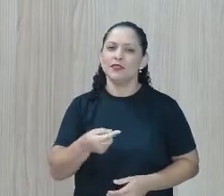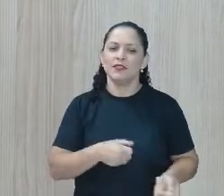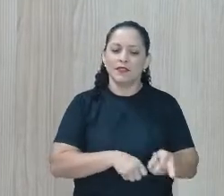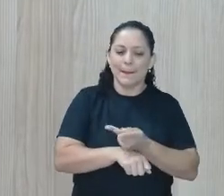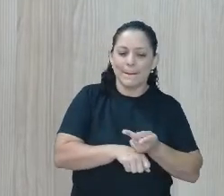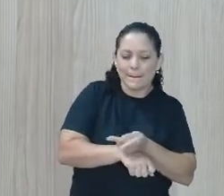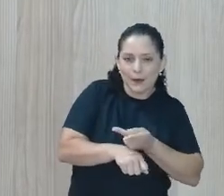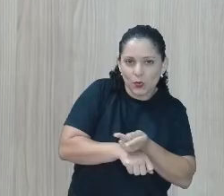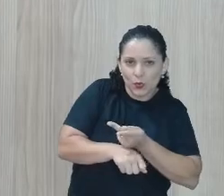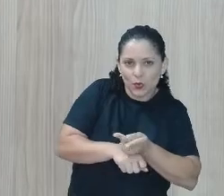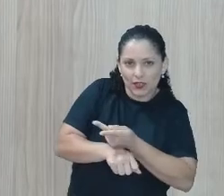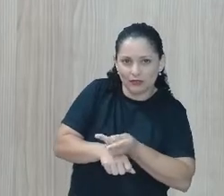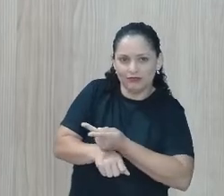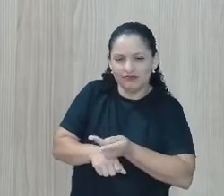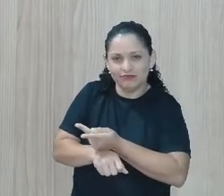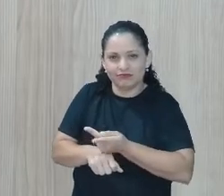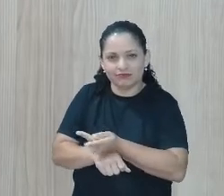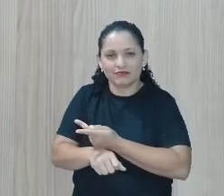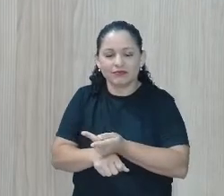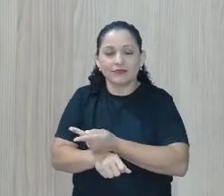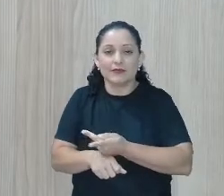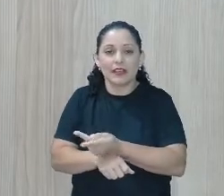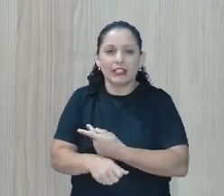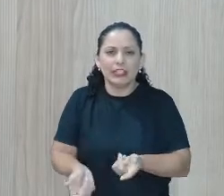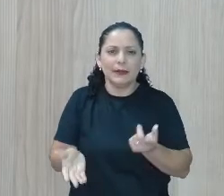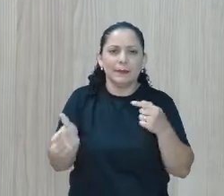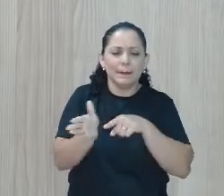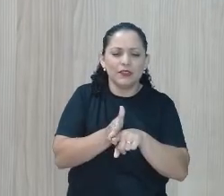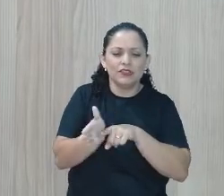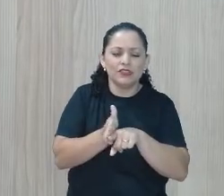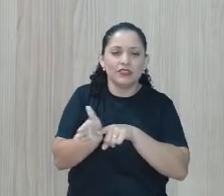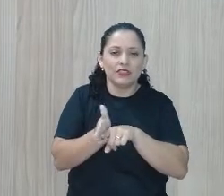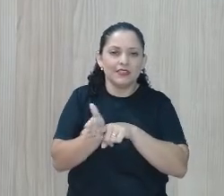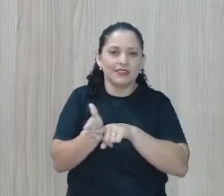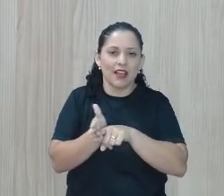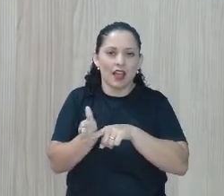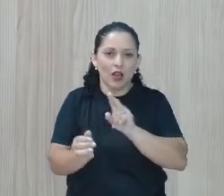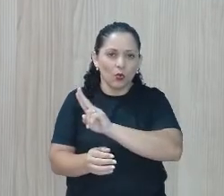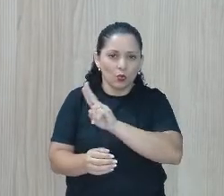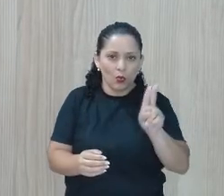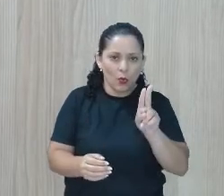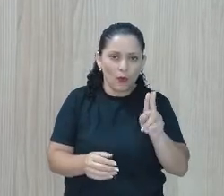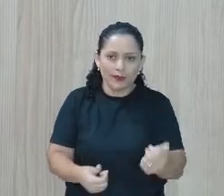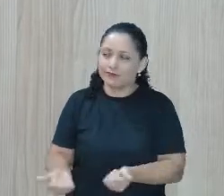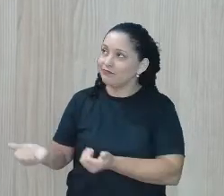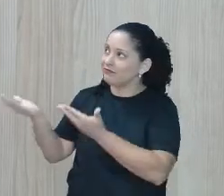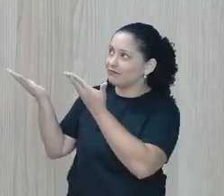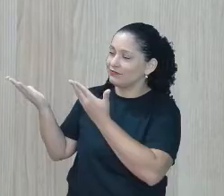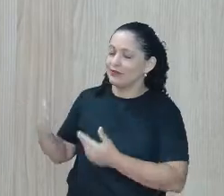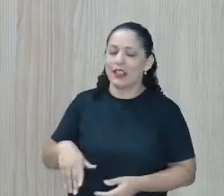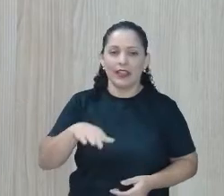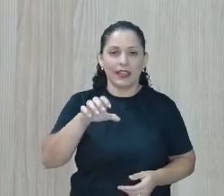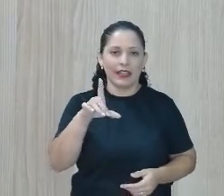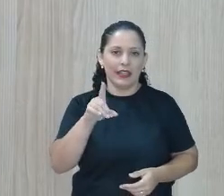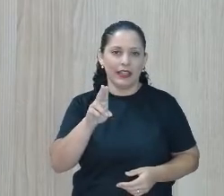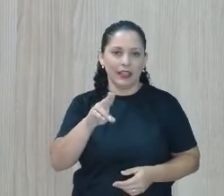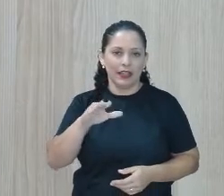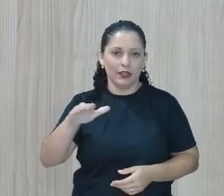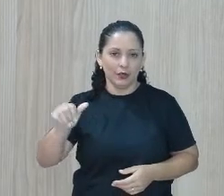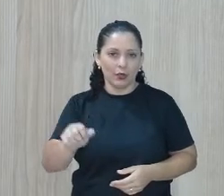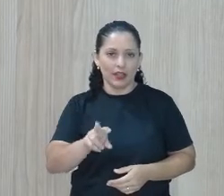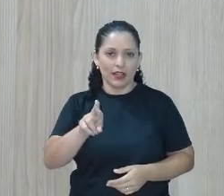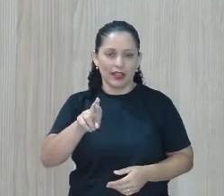na sacolinha de compras, coloca o nome Educa Recife. Viu lá o